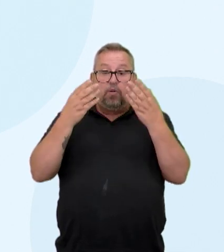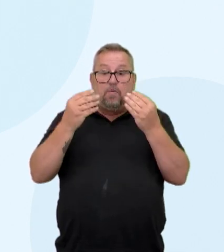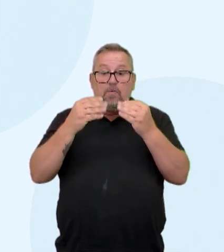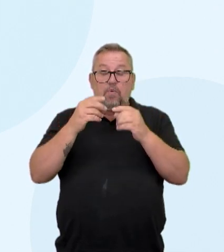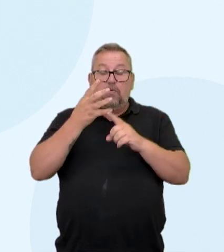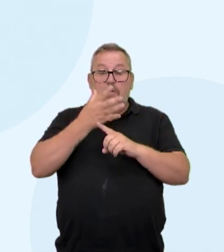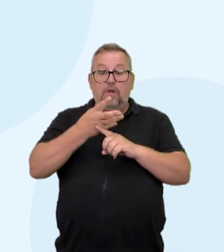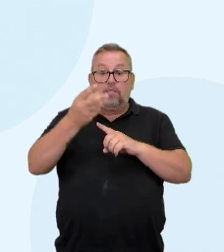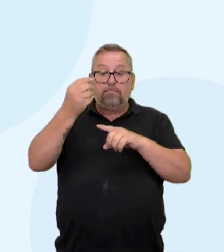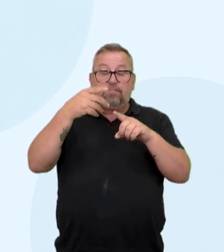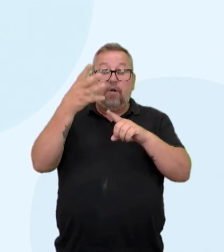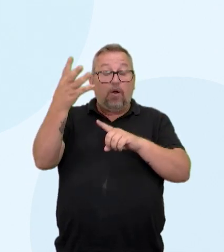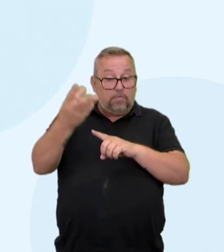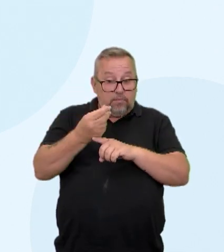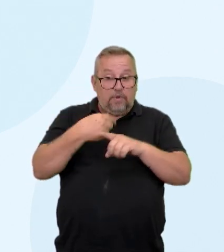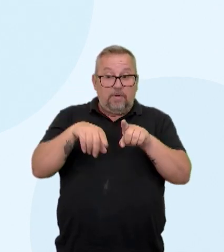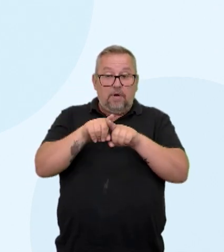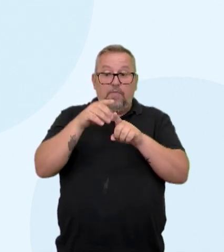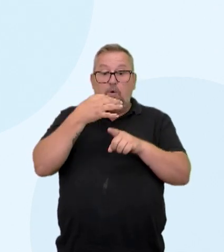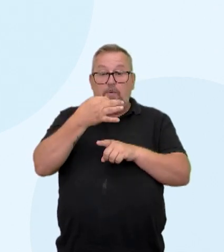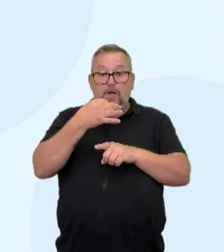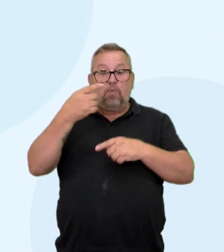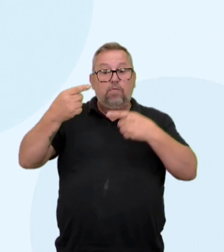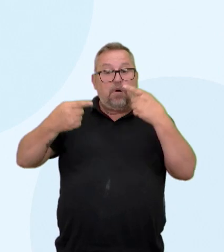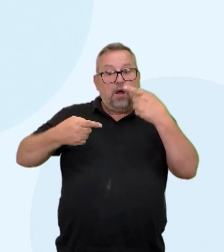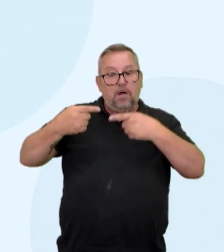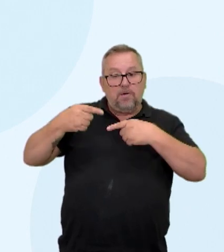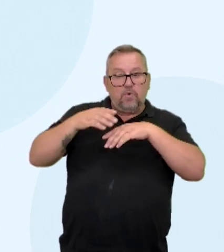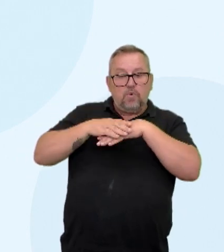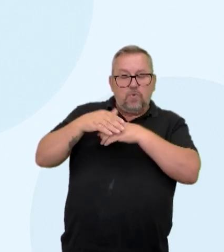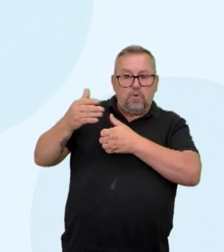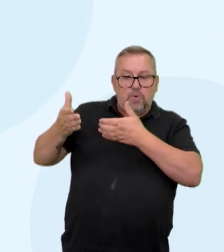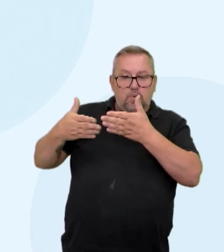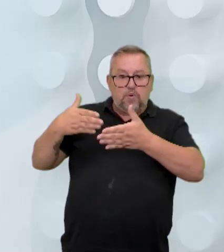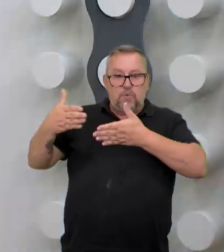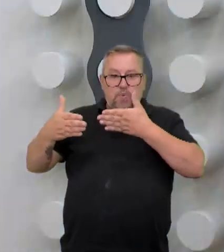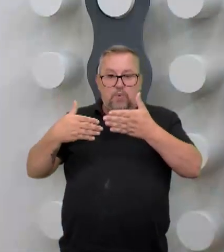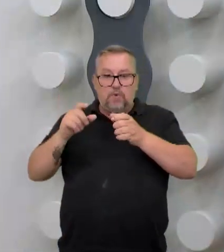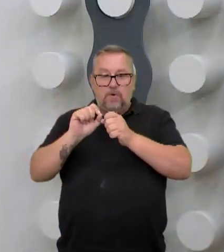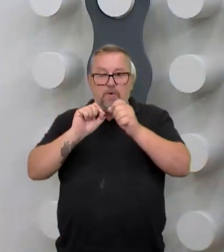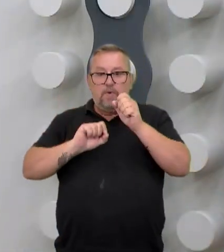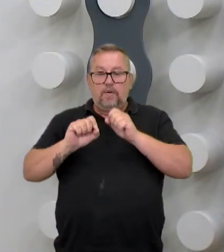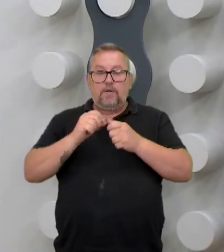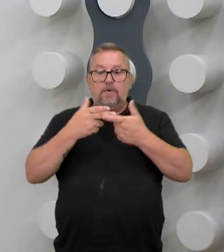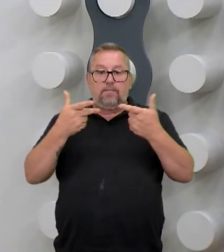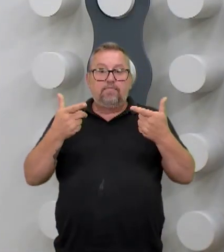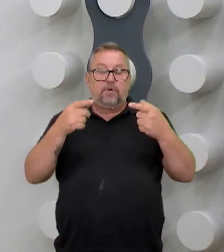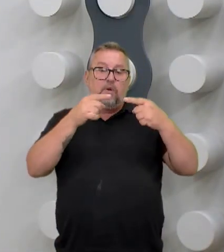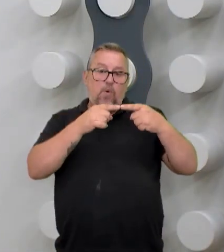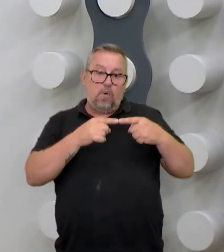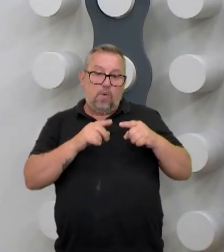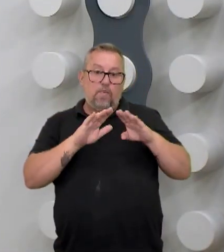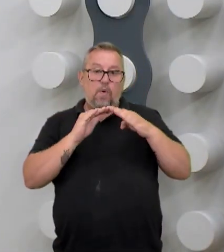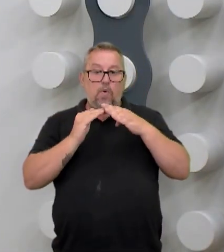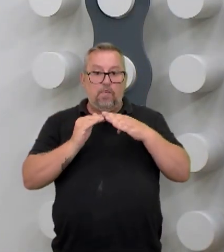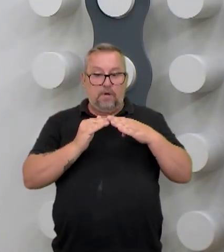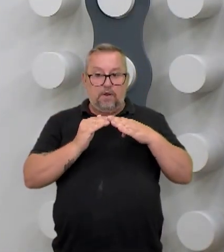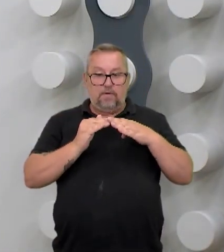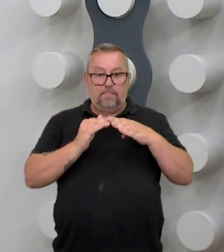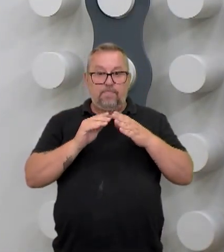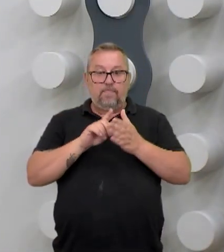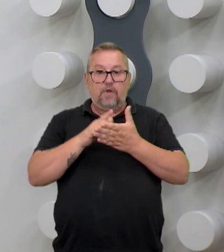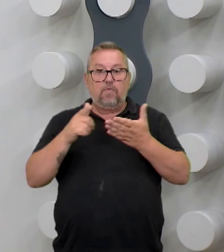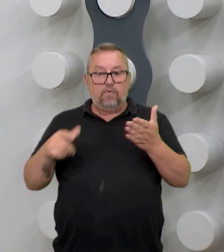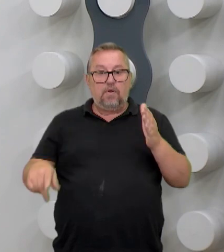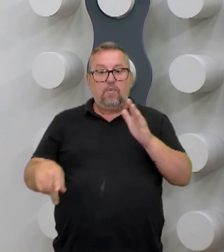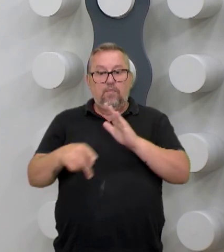de opinião para debater aí alguns assuntos, fazer protestos e tal. Então, é um jornal que mescla